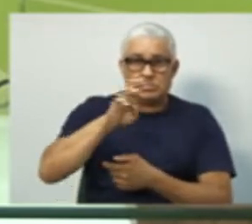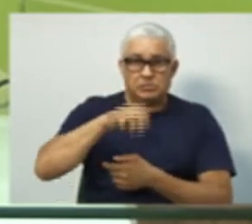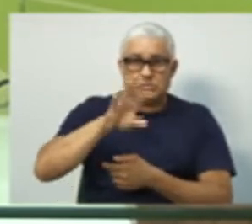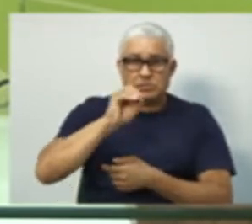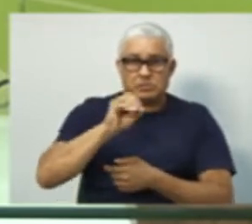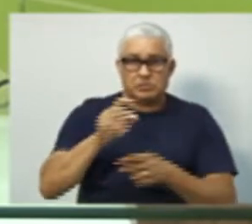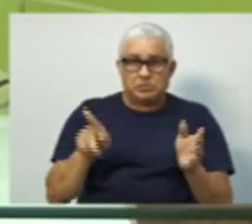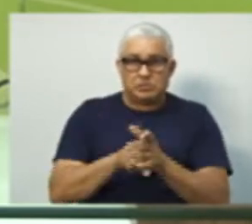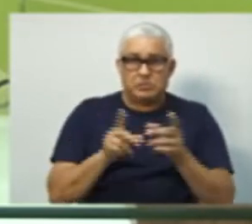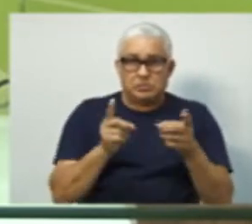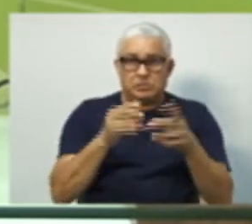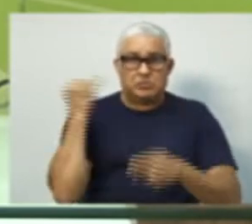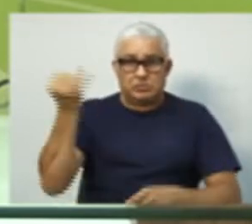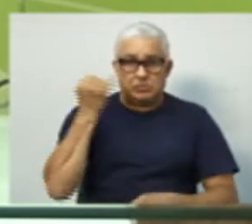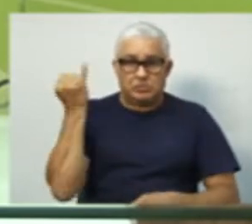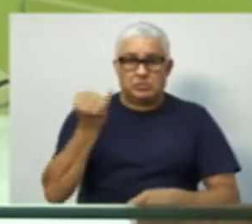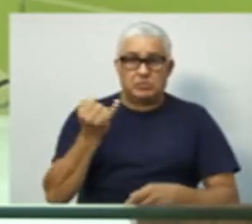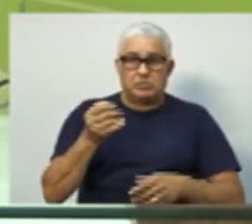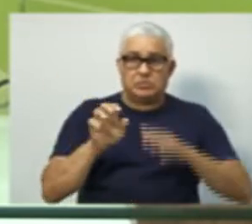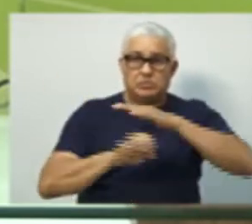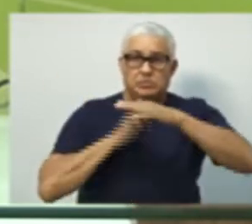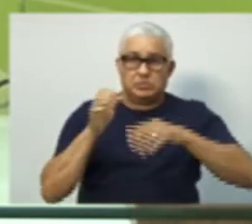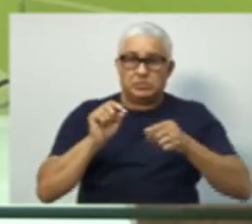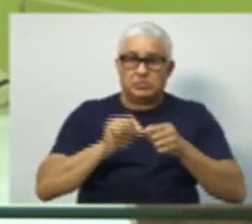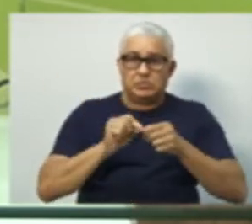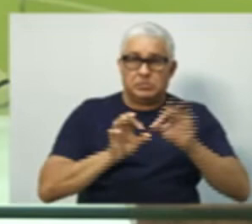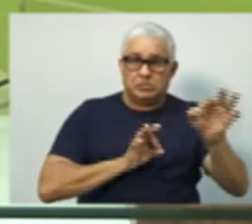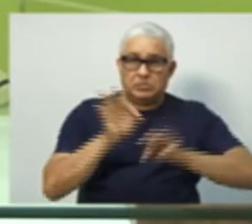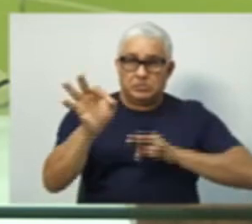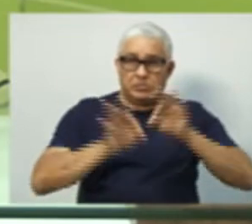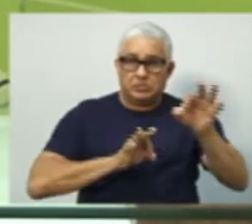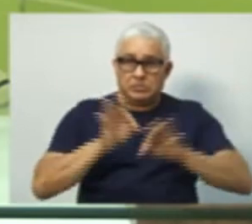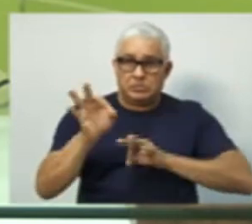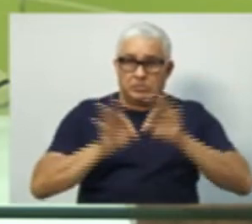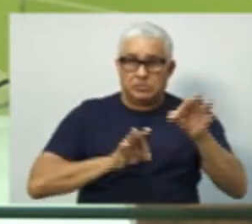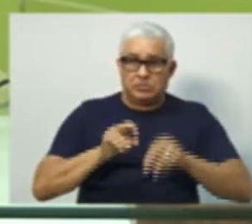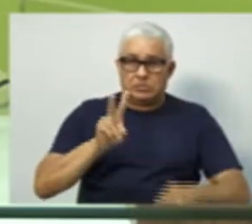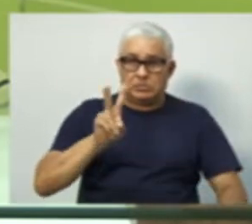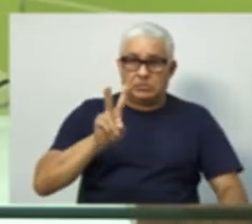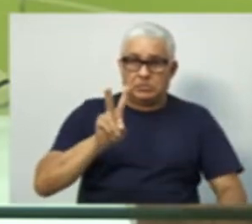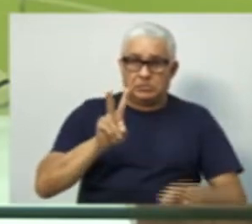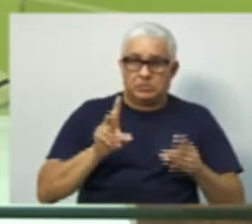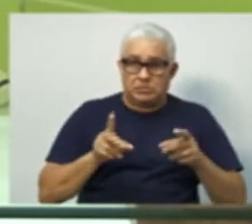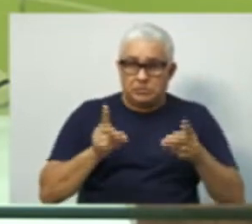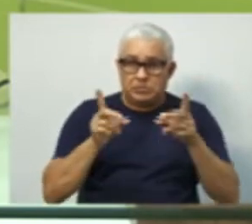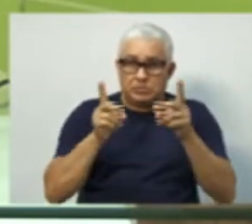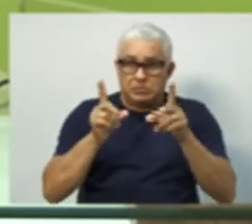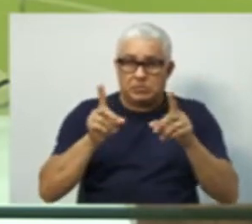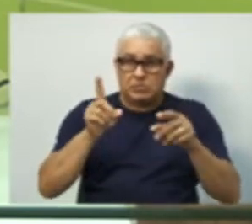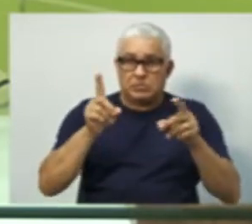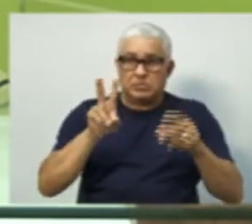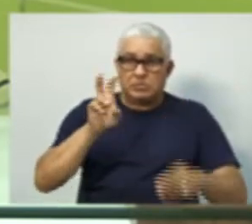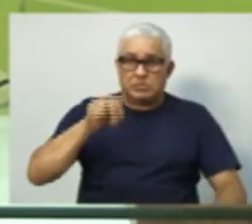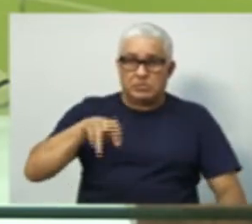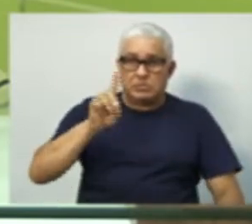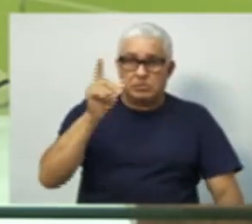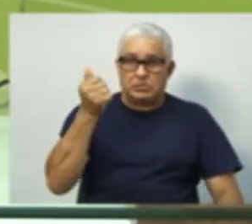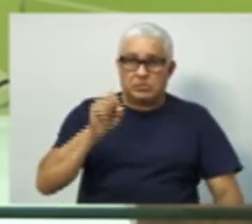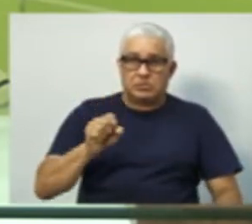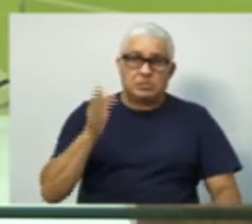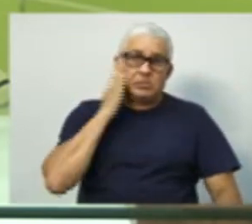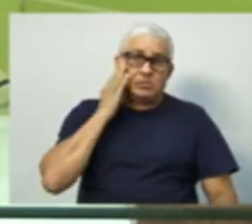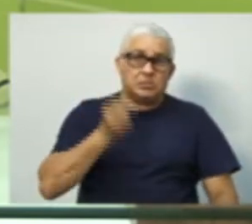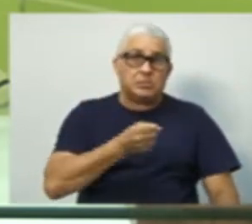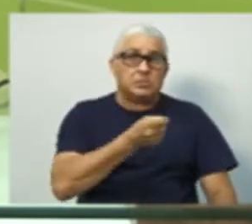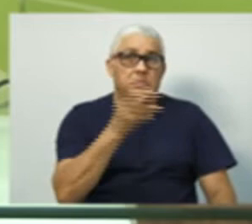inteiro. Eu vou ter o quê? Estoques que não vão me dar rentabilidade. Porque a empresa produzir para manter estoque, não adianta aparecer no balanço que tenho um